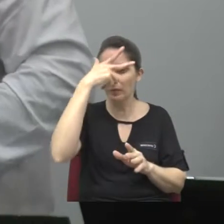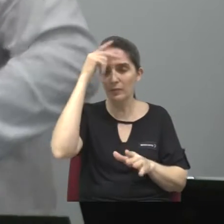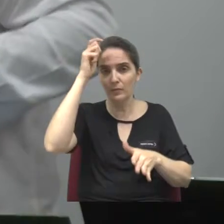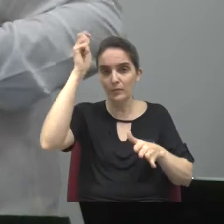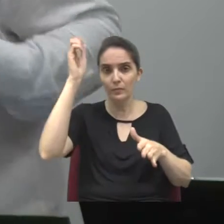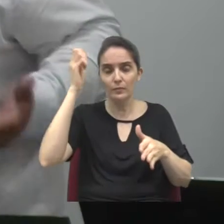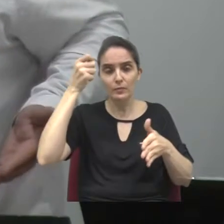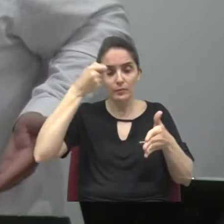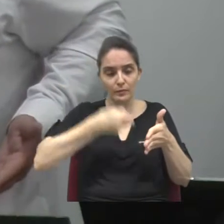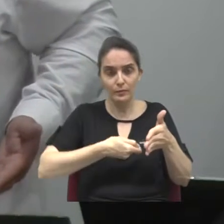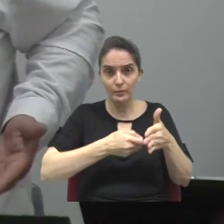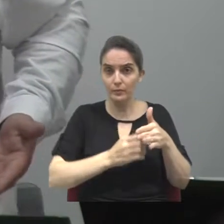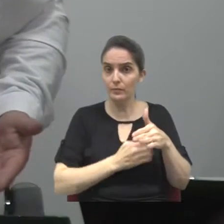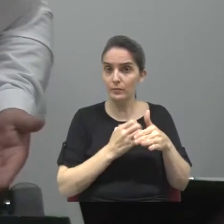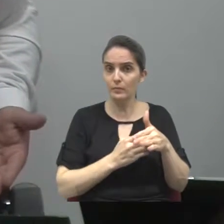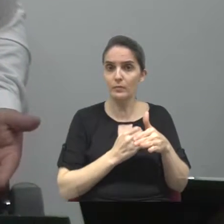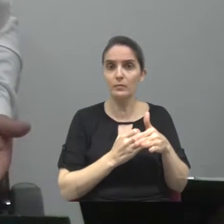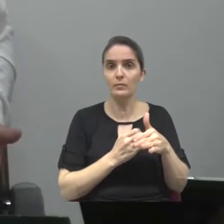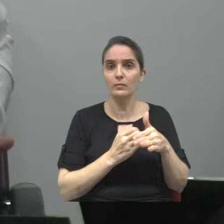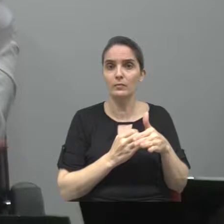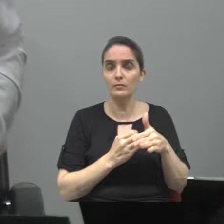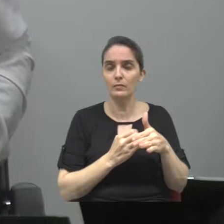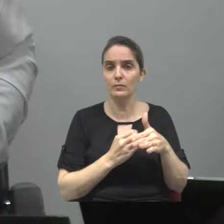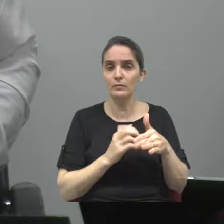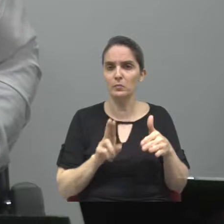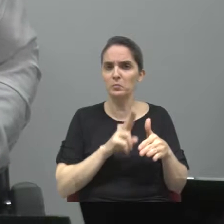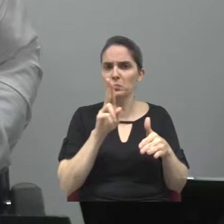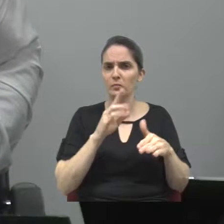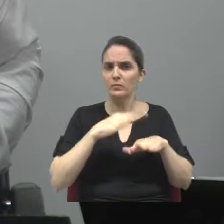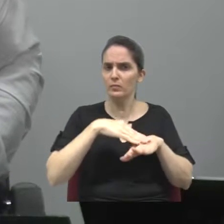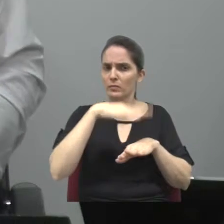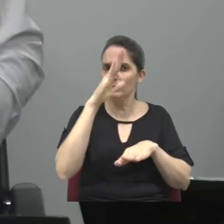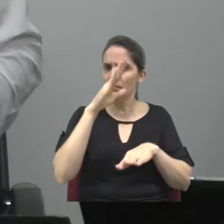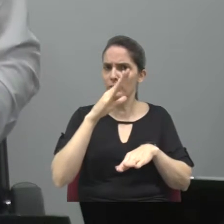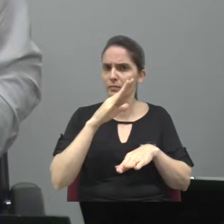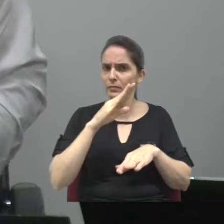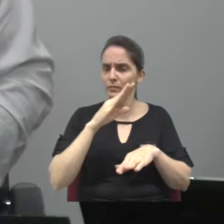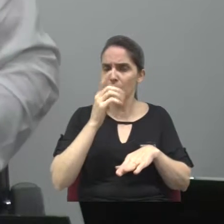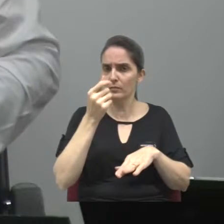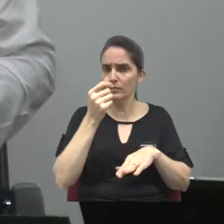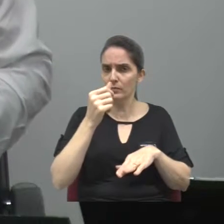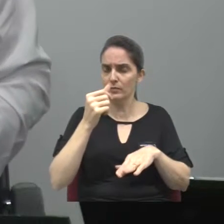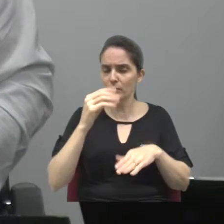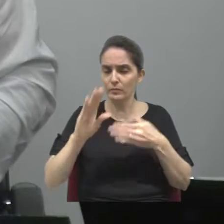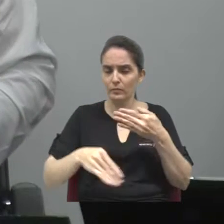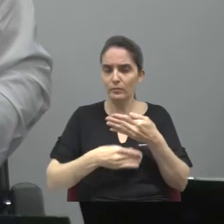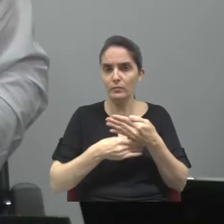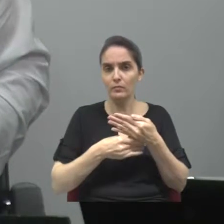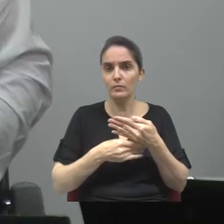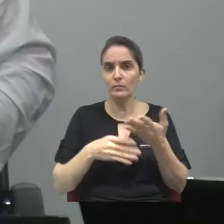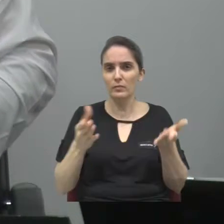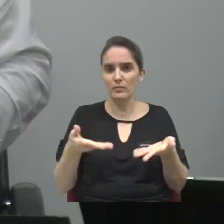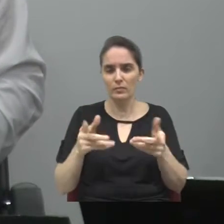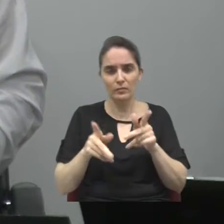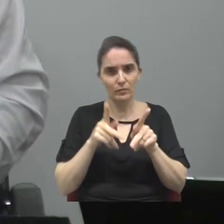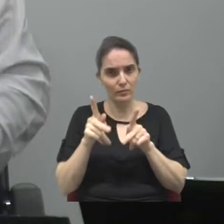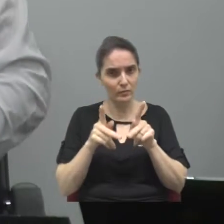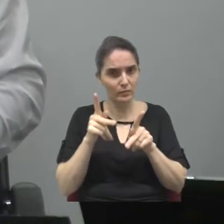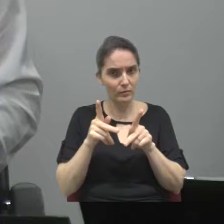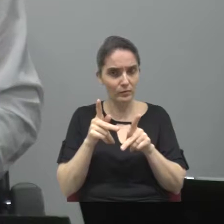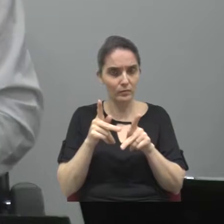ou até a mais que o teto, como verbas complementares. E a população agora tem que enfrentar